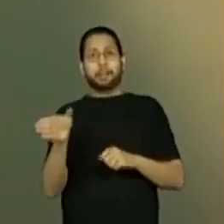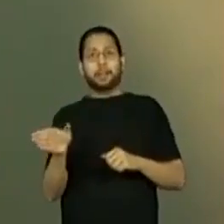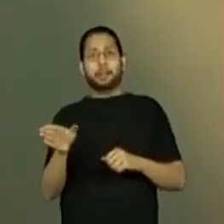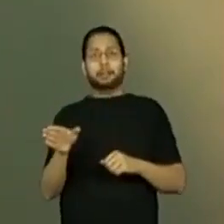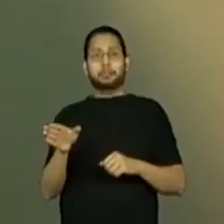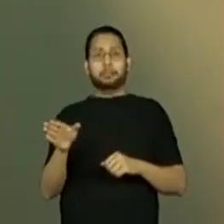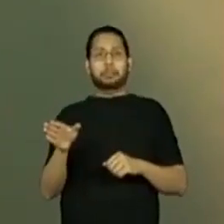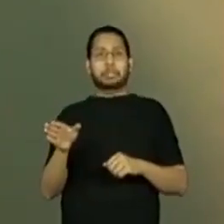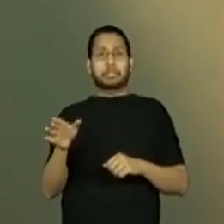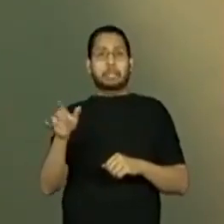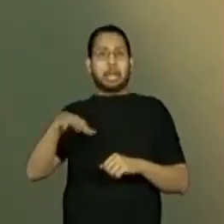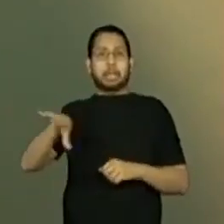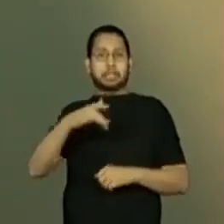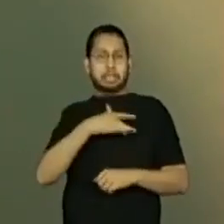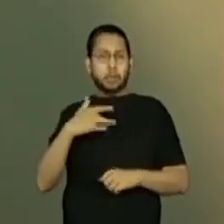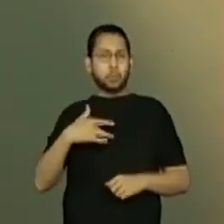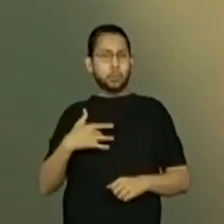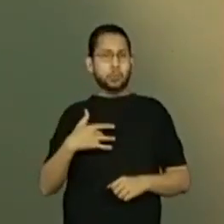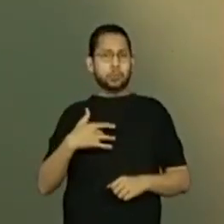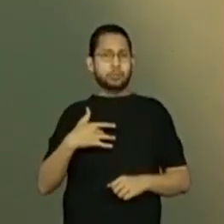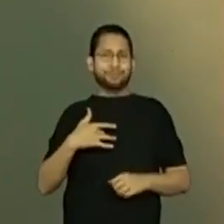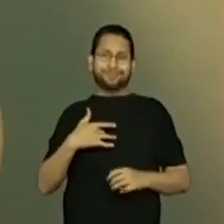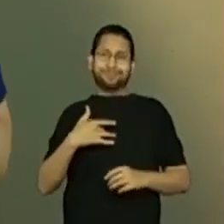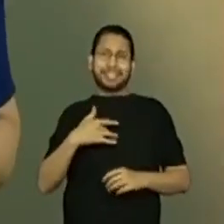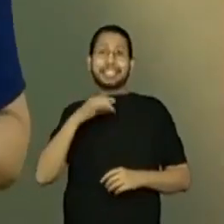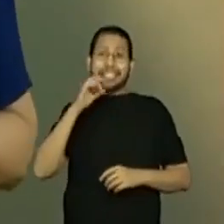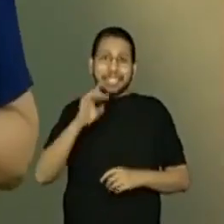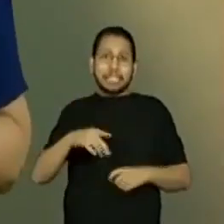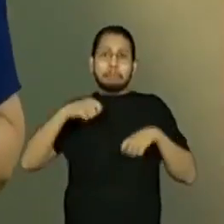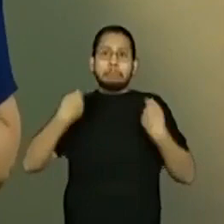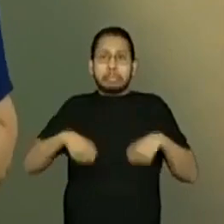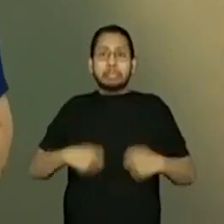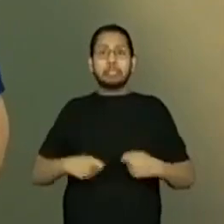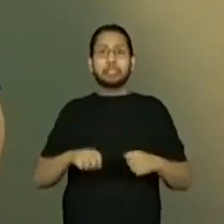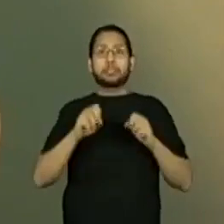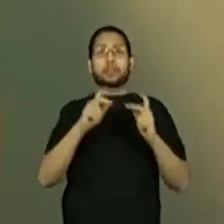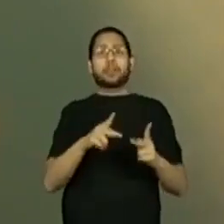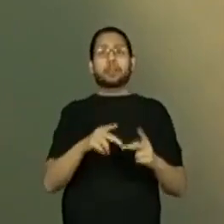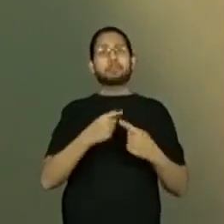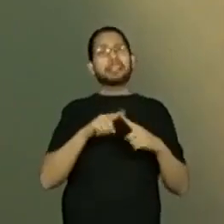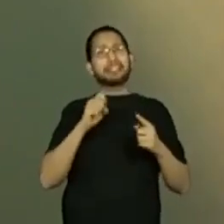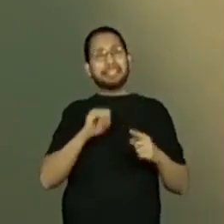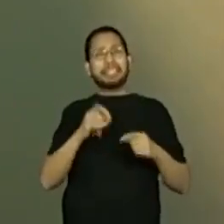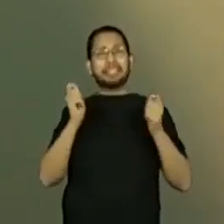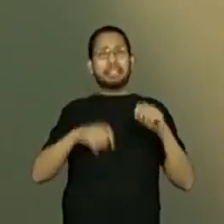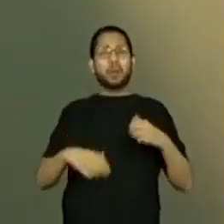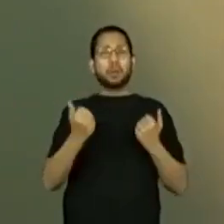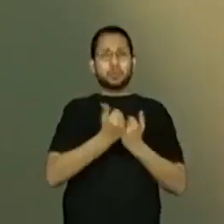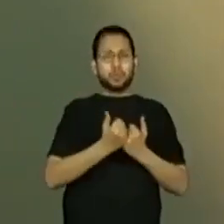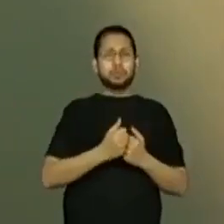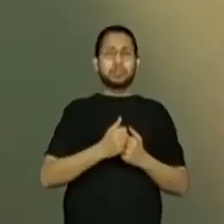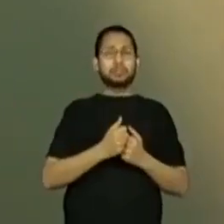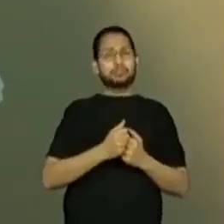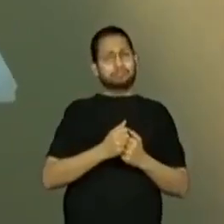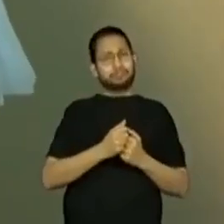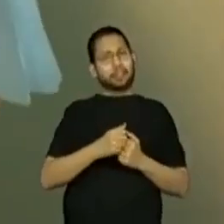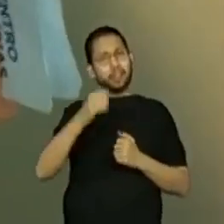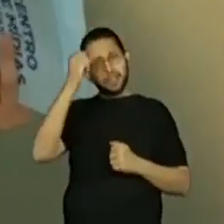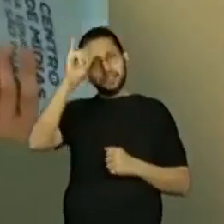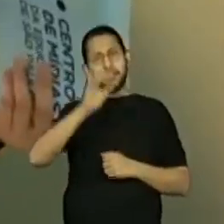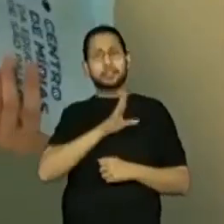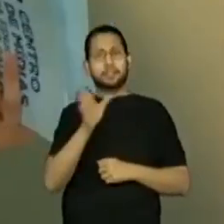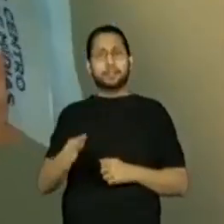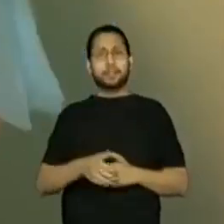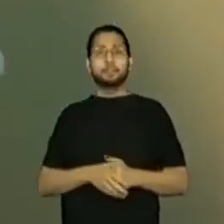numa emergência, quando for muito necessário, não tem problema. Você pode pedir para alguém te medir com